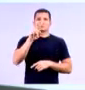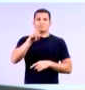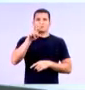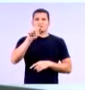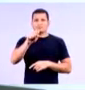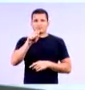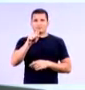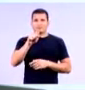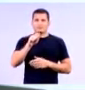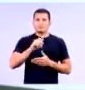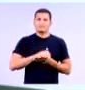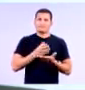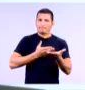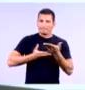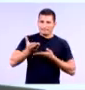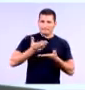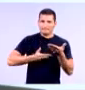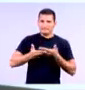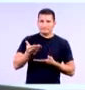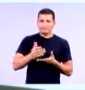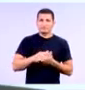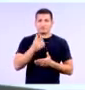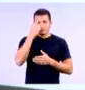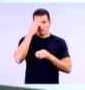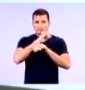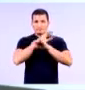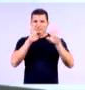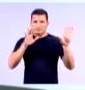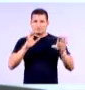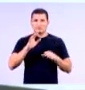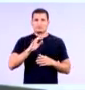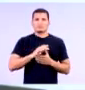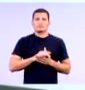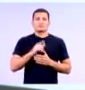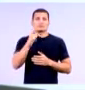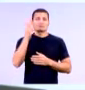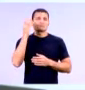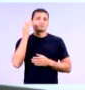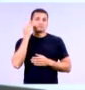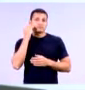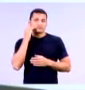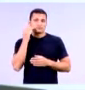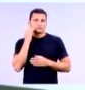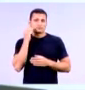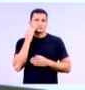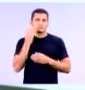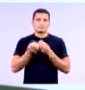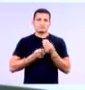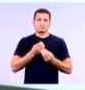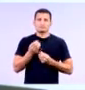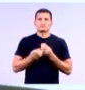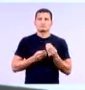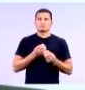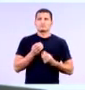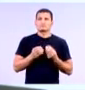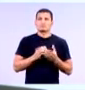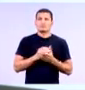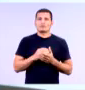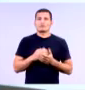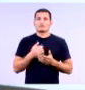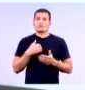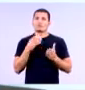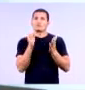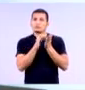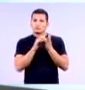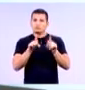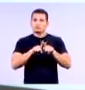né? Então, acho que vai poder clarear bastante a ideia de vocês, vai dar uma noção. E, inclusive, coloquei algumas atividades lá